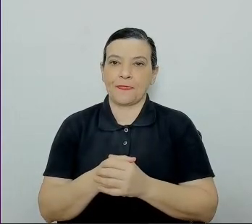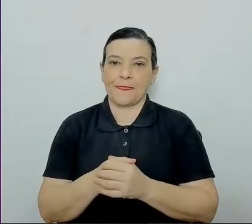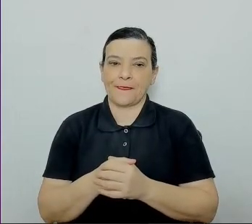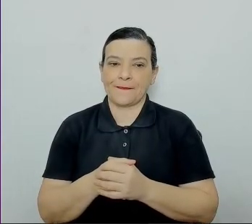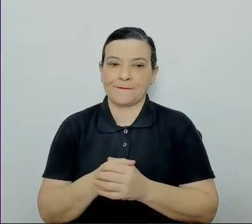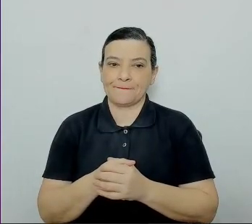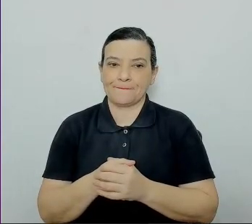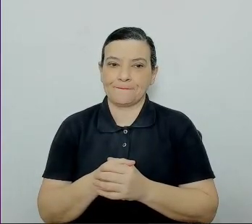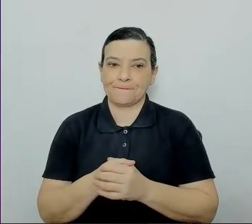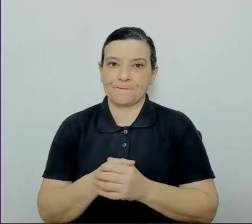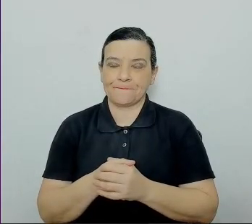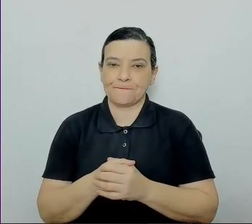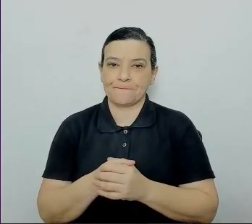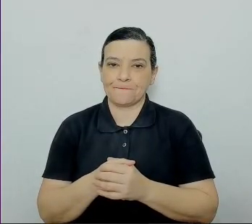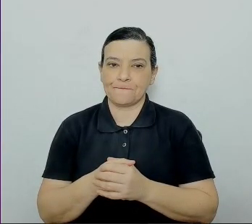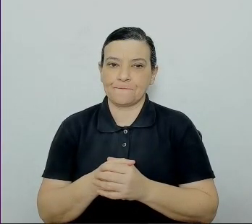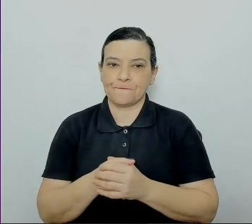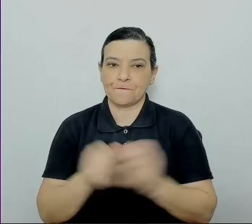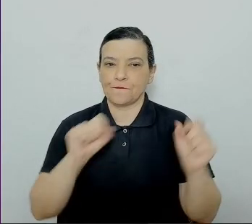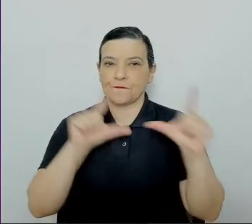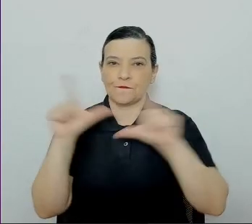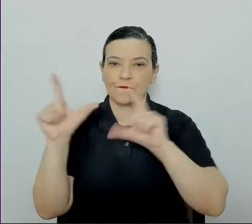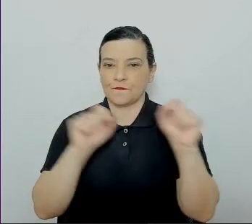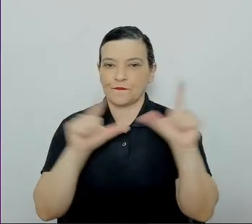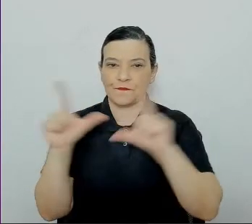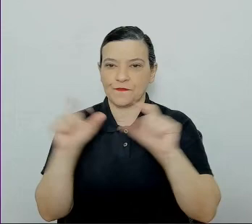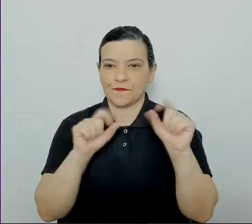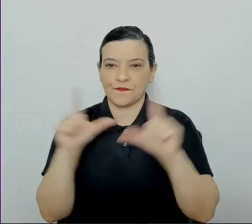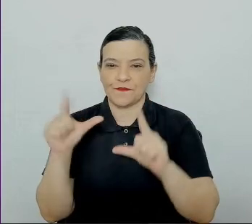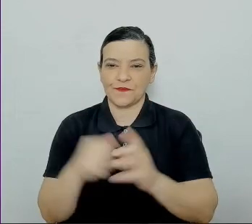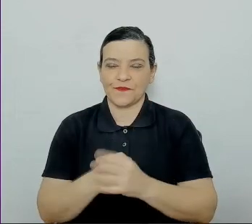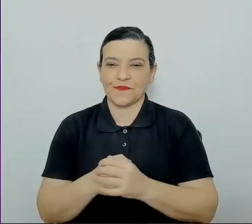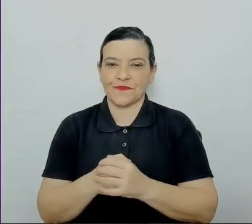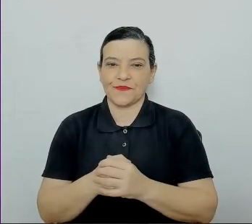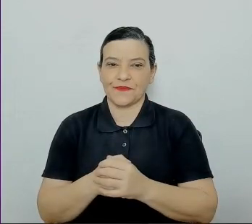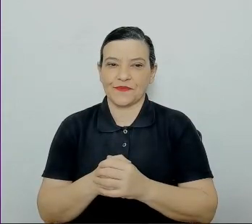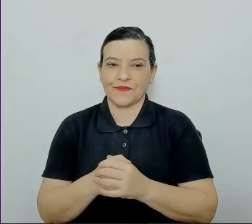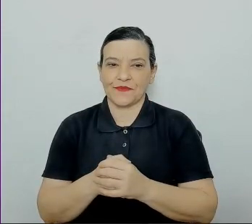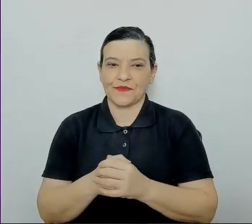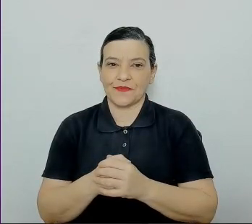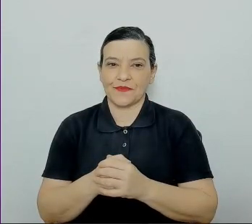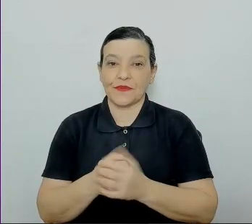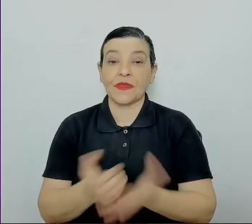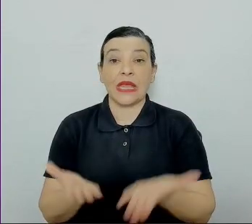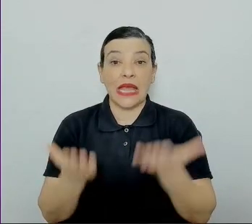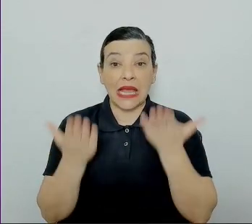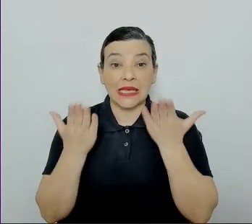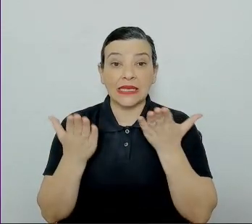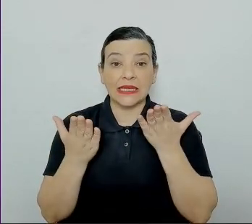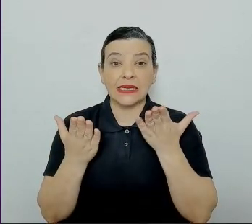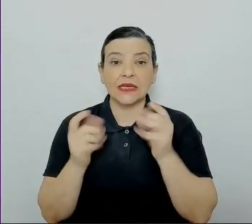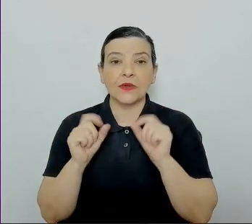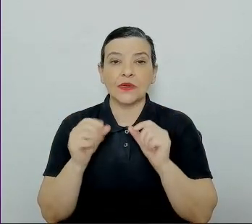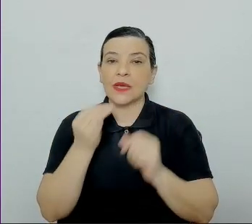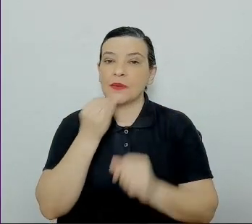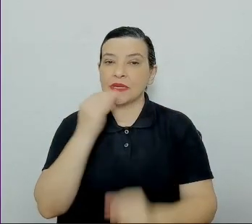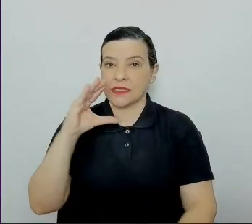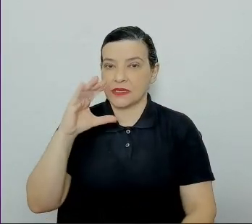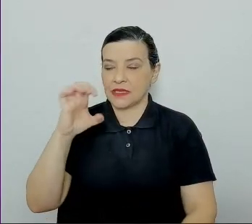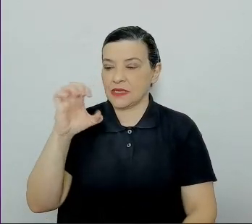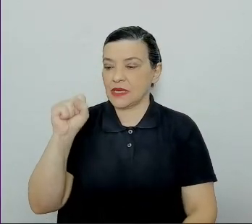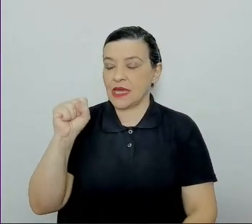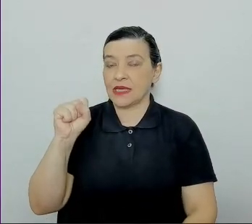Pode ir avançando esse slide, que são vários, para ser mais fácil. Vocês não... Beleza. Aqui, quando você vai fazer essa CES, você